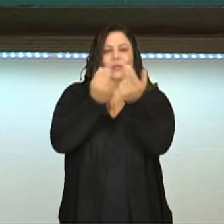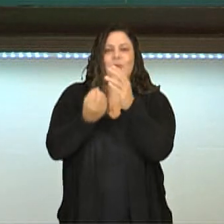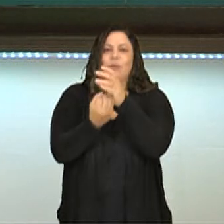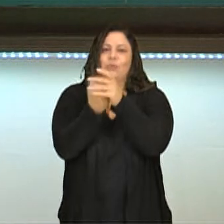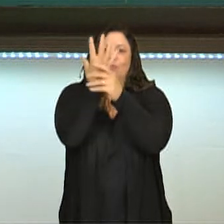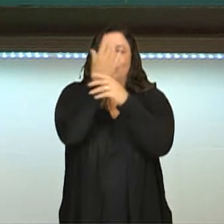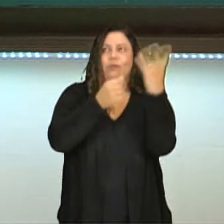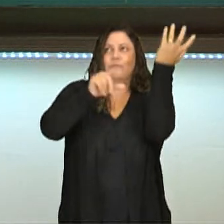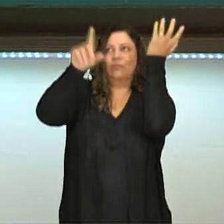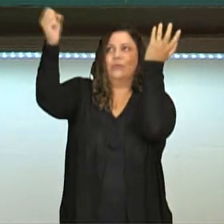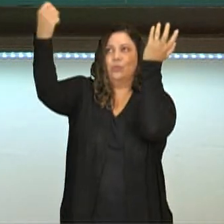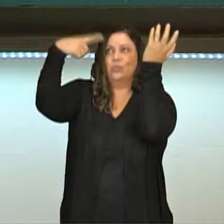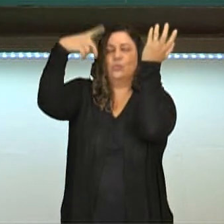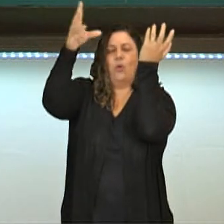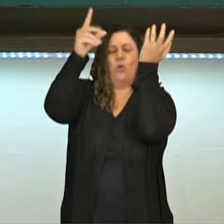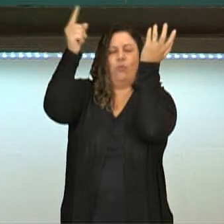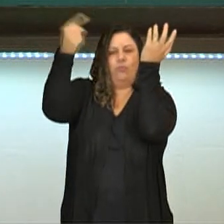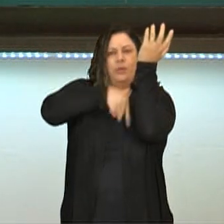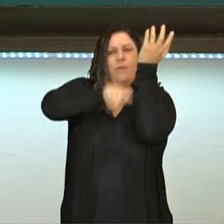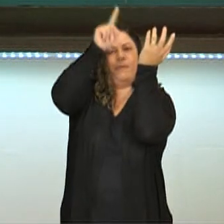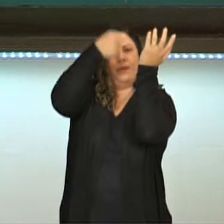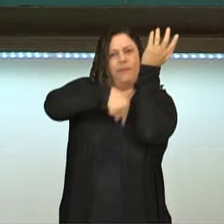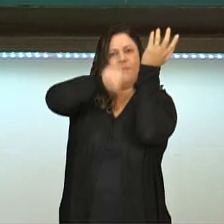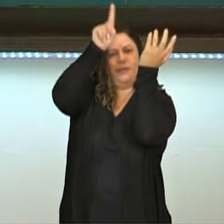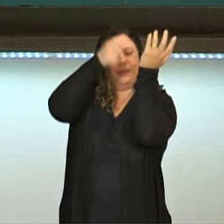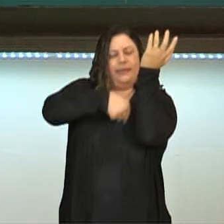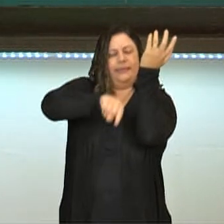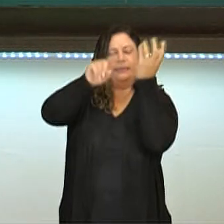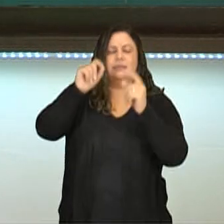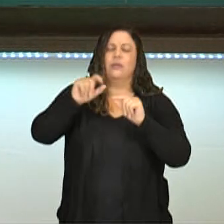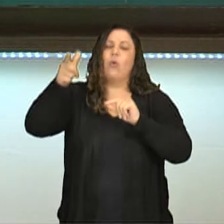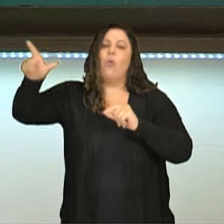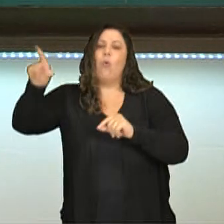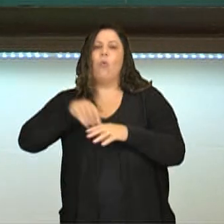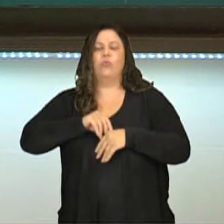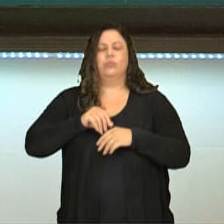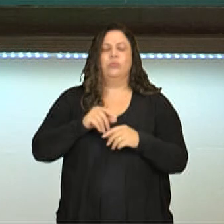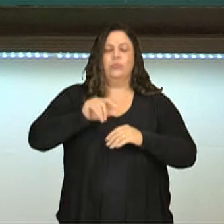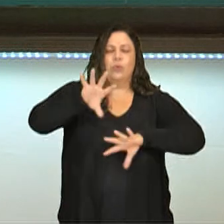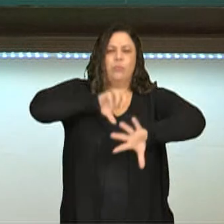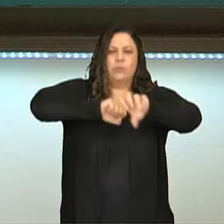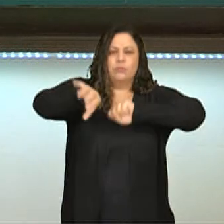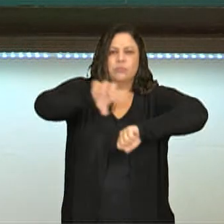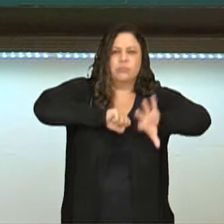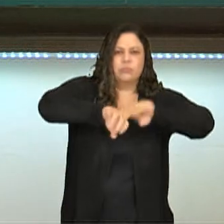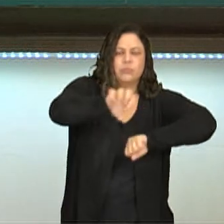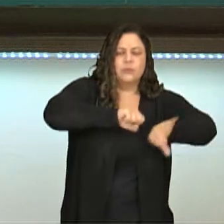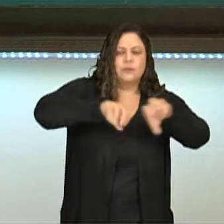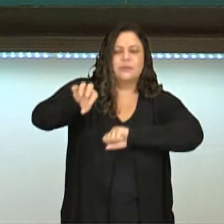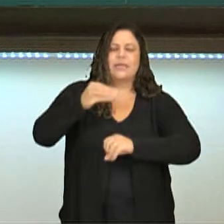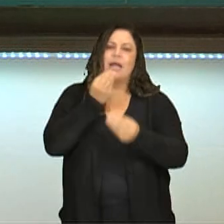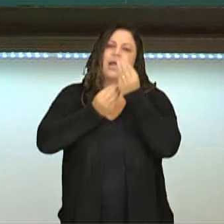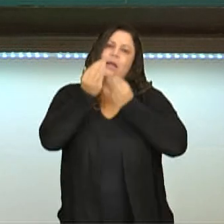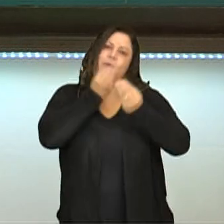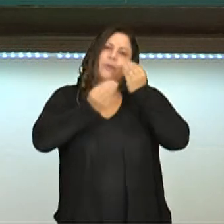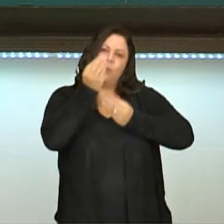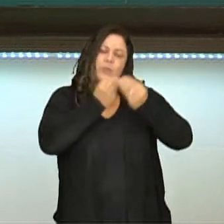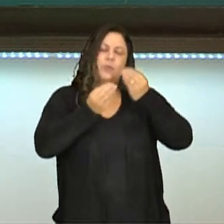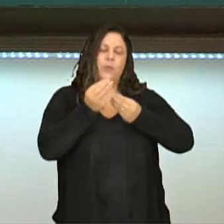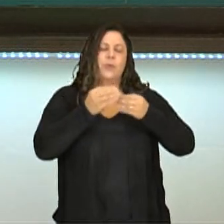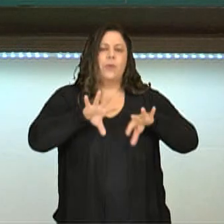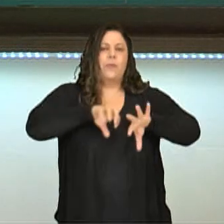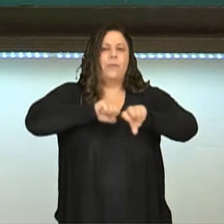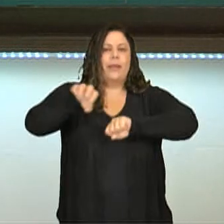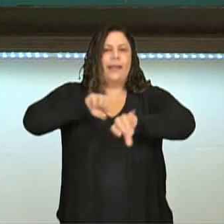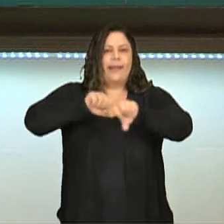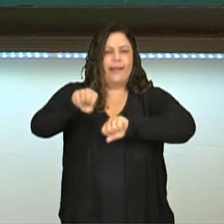e os heterótrofos, que não produzem o próprio alimento, então eles precisam buscar no meio esse alimento e, portanto, eles,